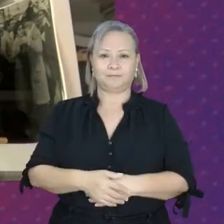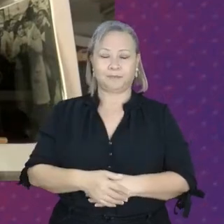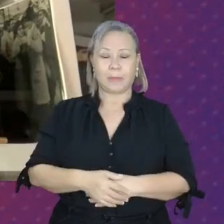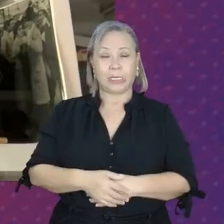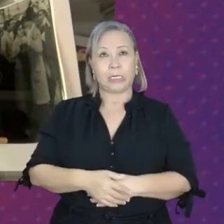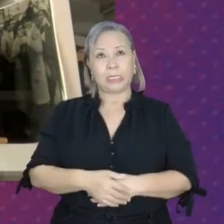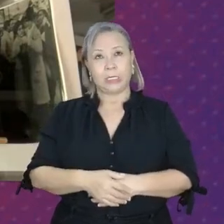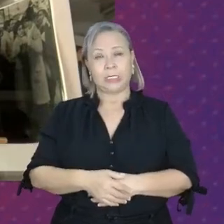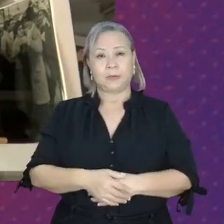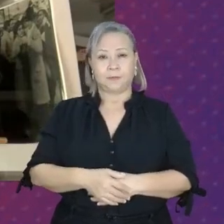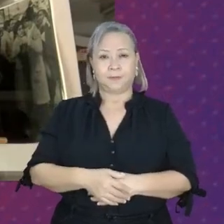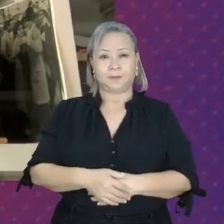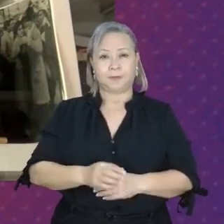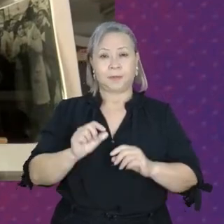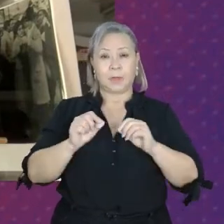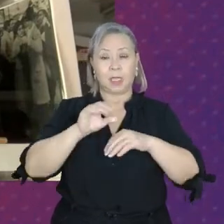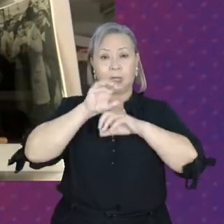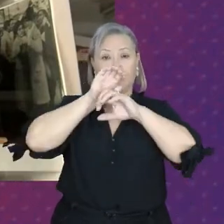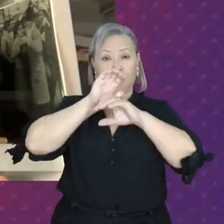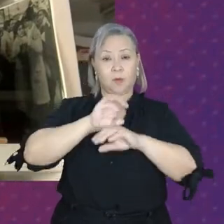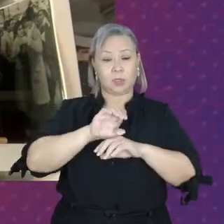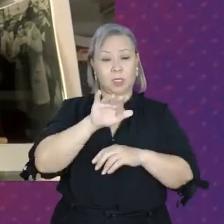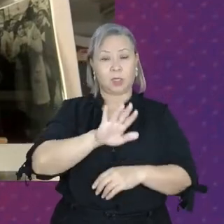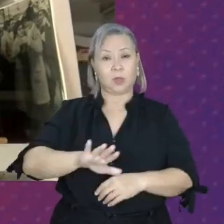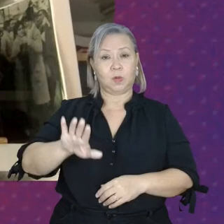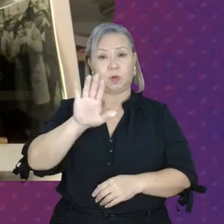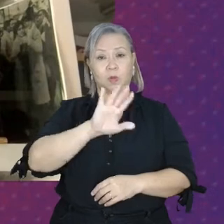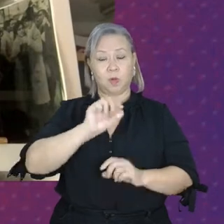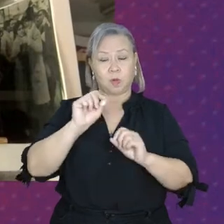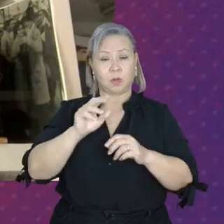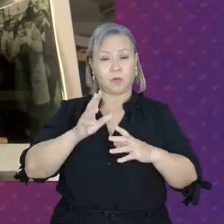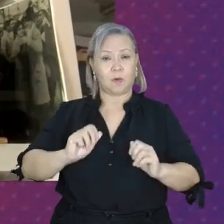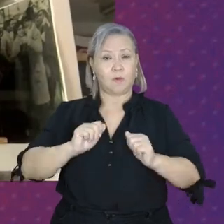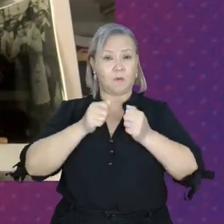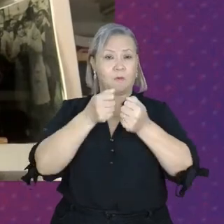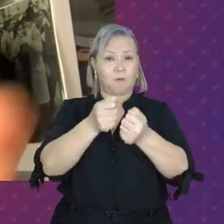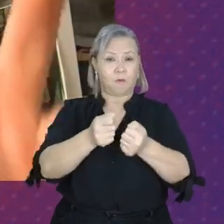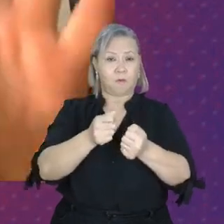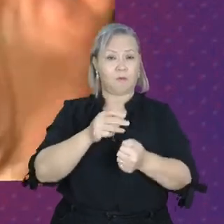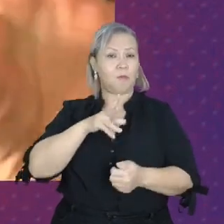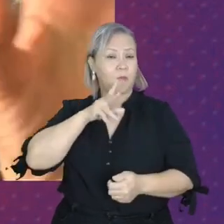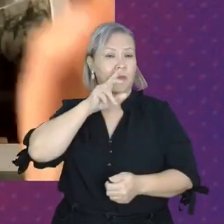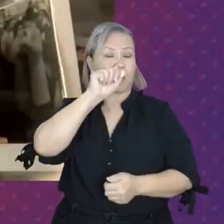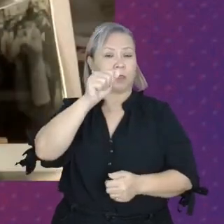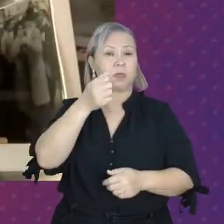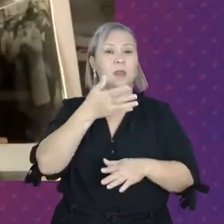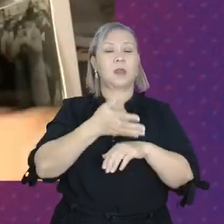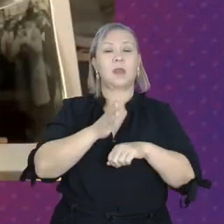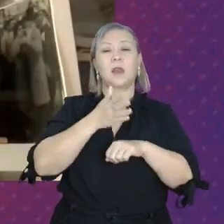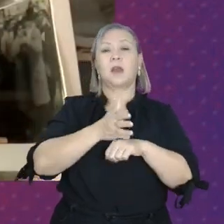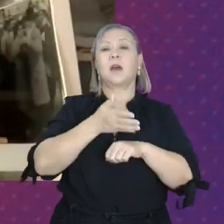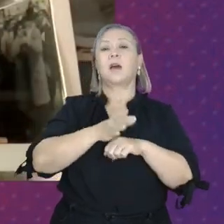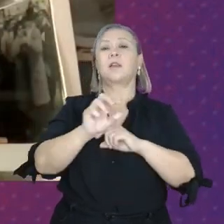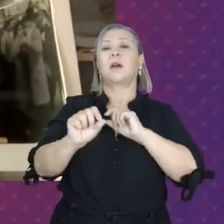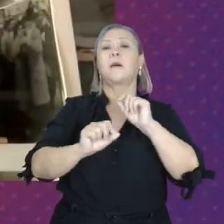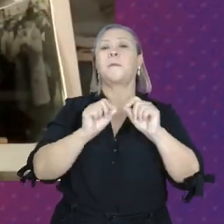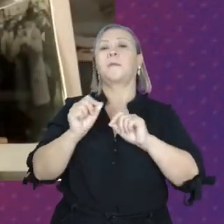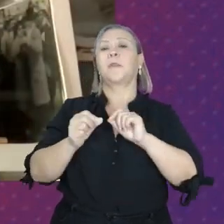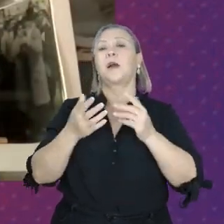Seja nos conselhos todos que foram fortalecidos nas práticas das prefeituras